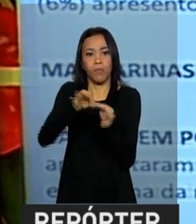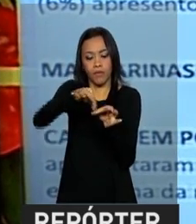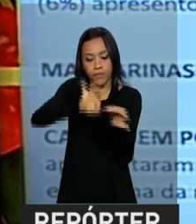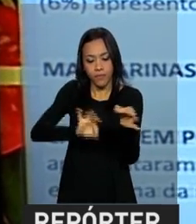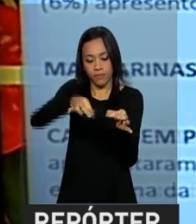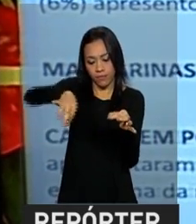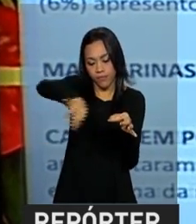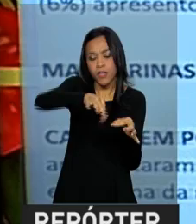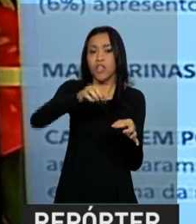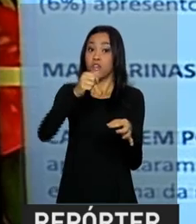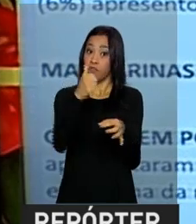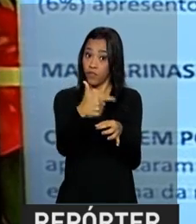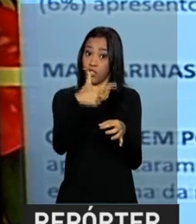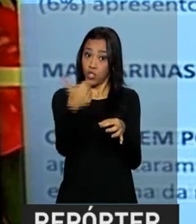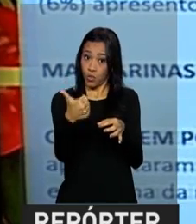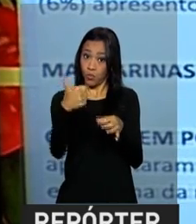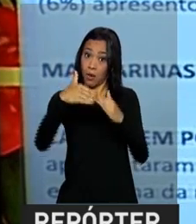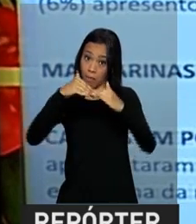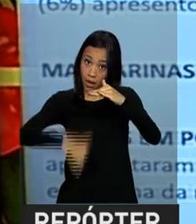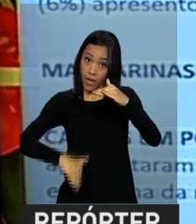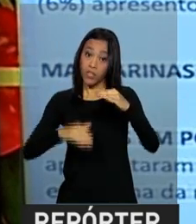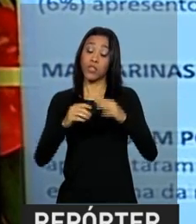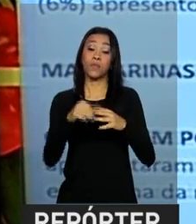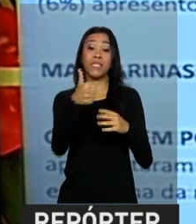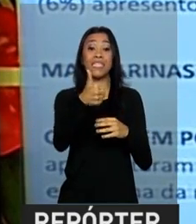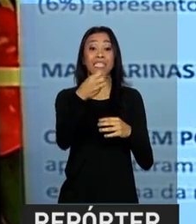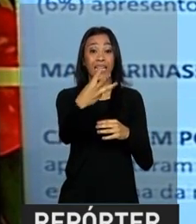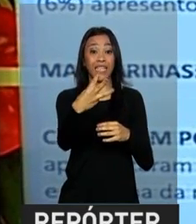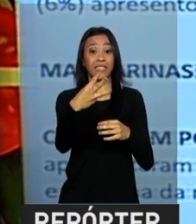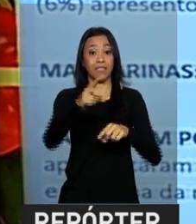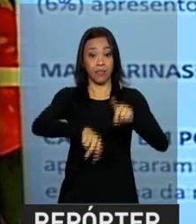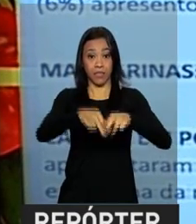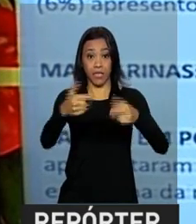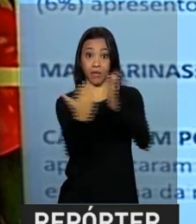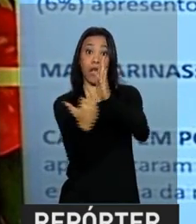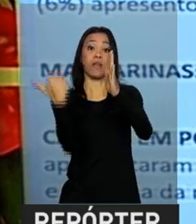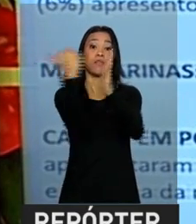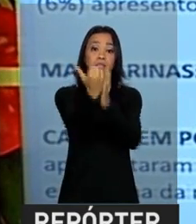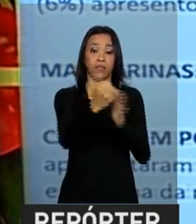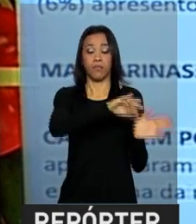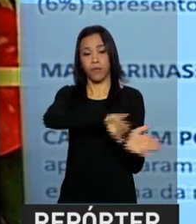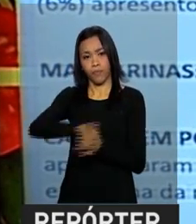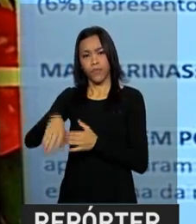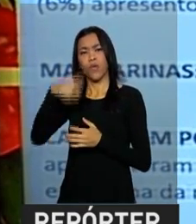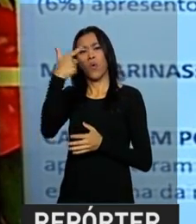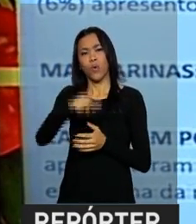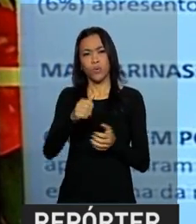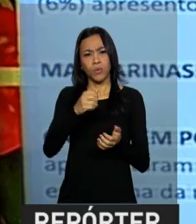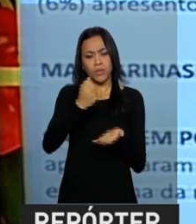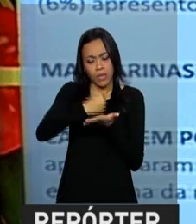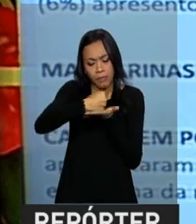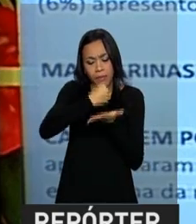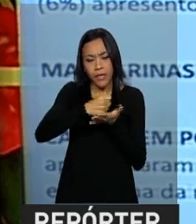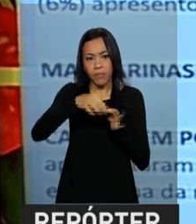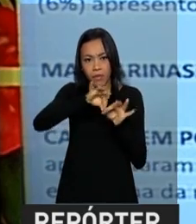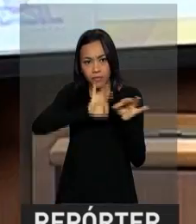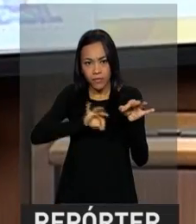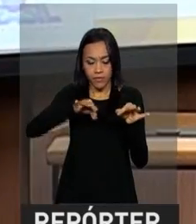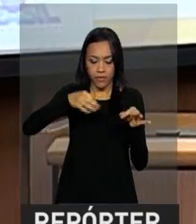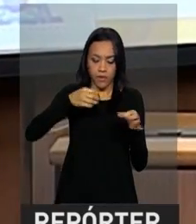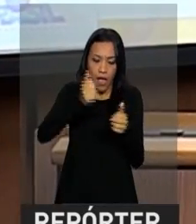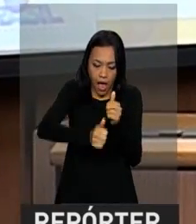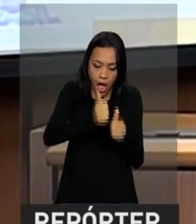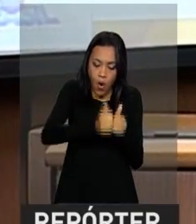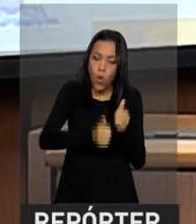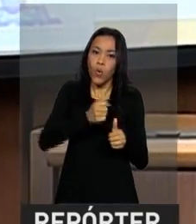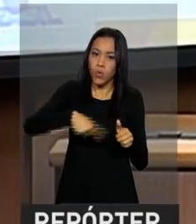valores abaixo da meta e três produtos com resultados superiores à meta e o tempero para arroz dois produtos analisados e todos atingiram